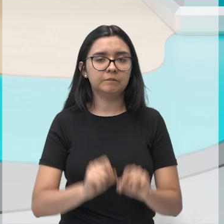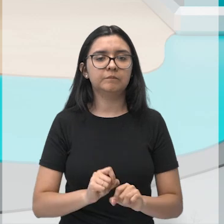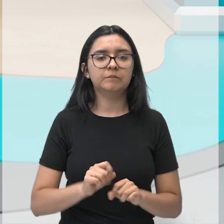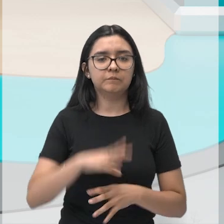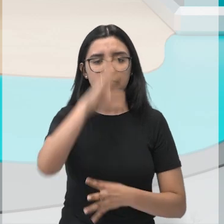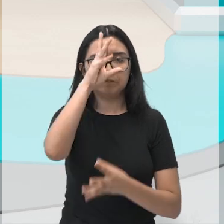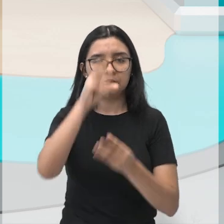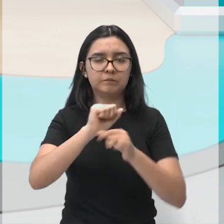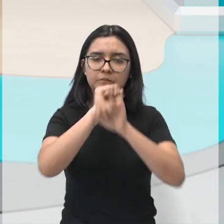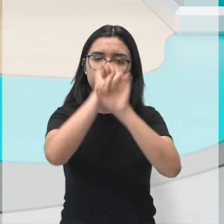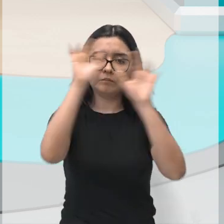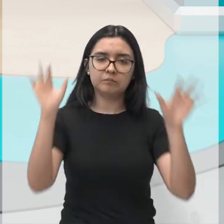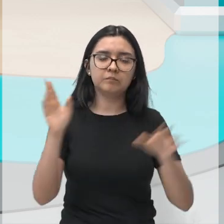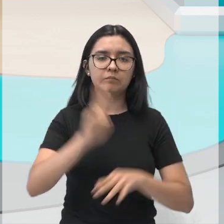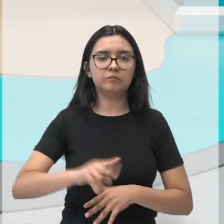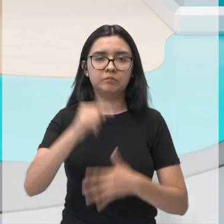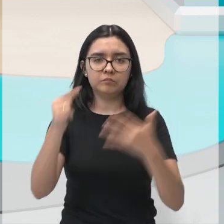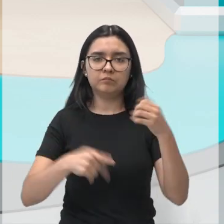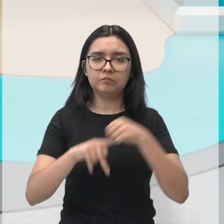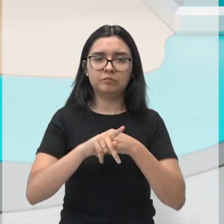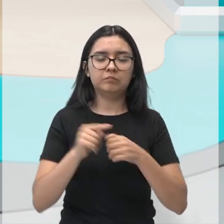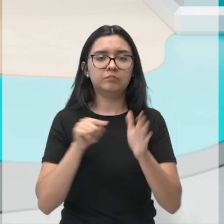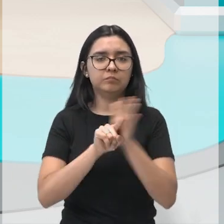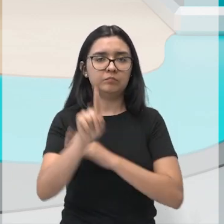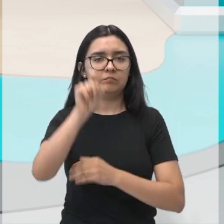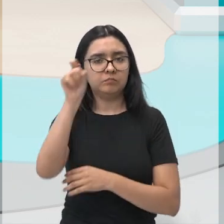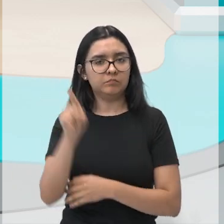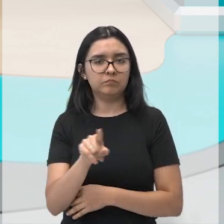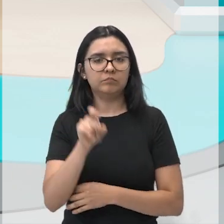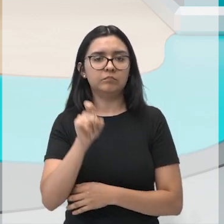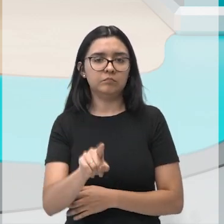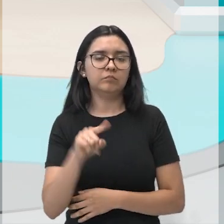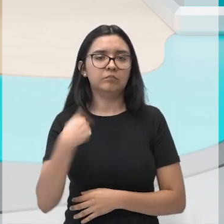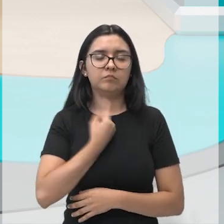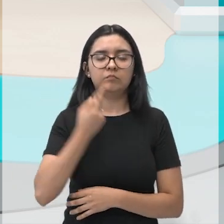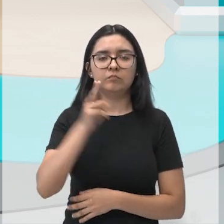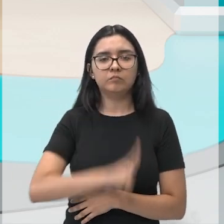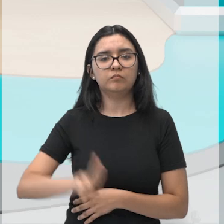vocês tenham compreendido o uso dos pronomes interrogativos que